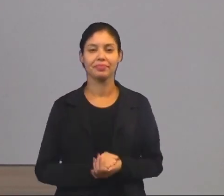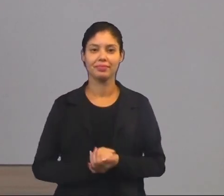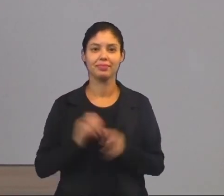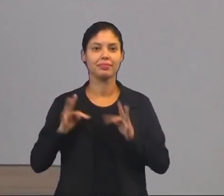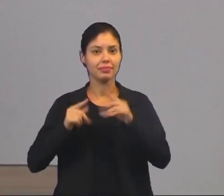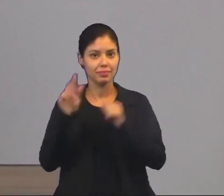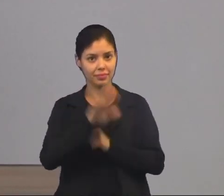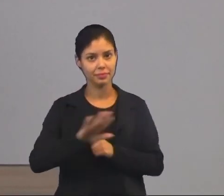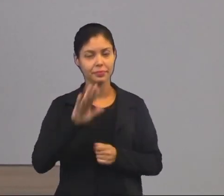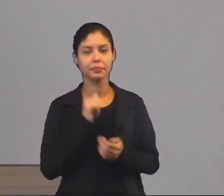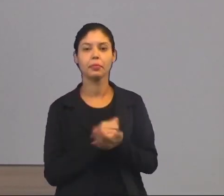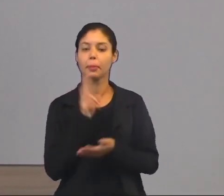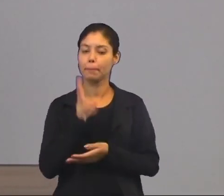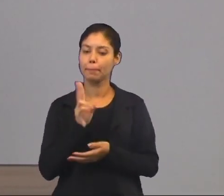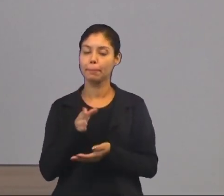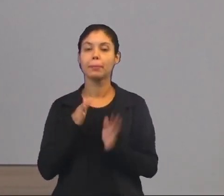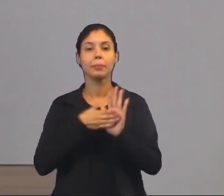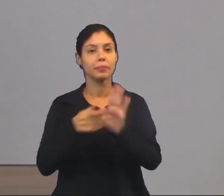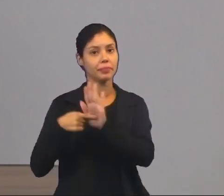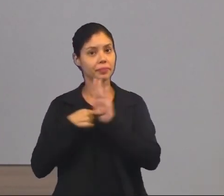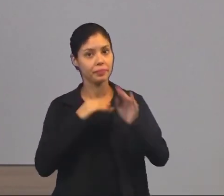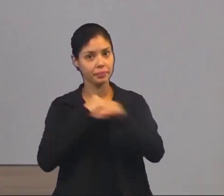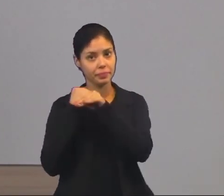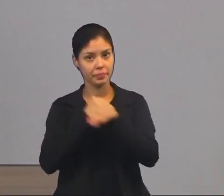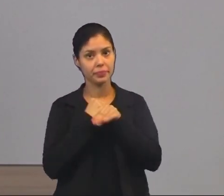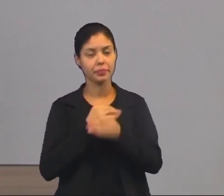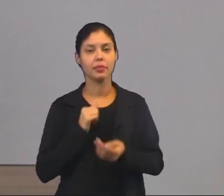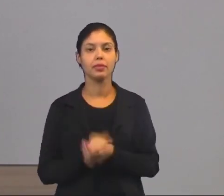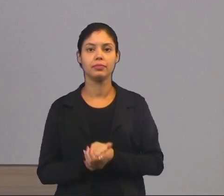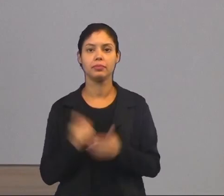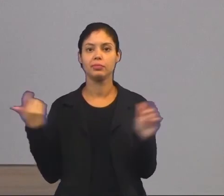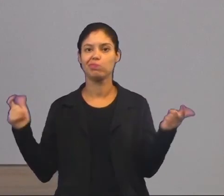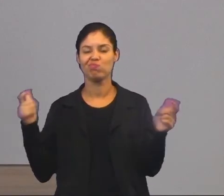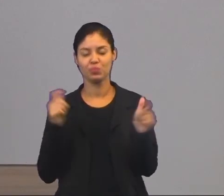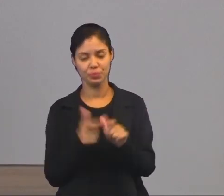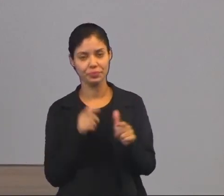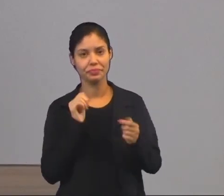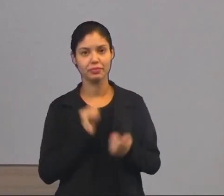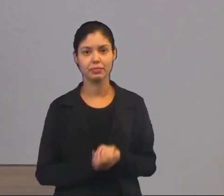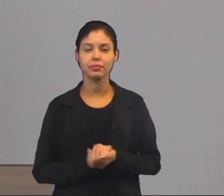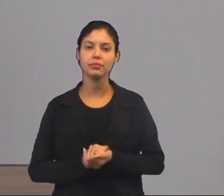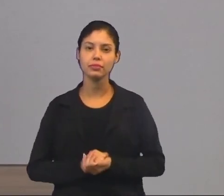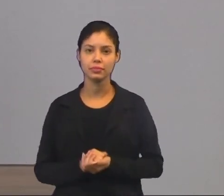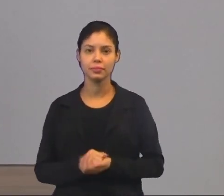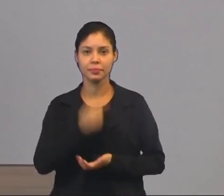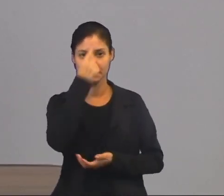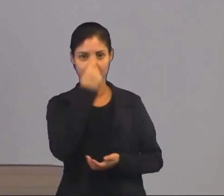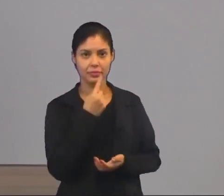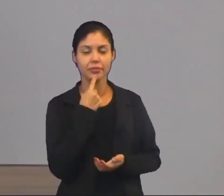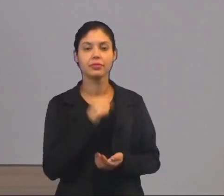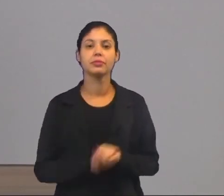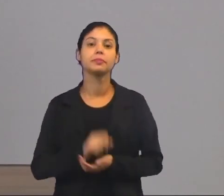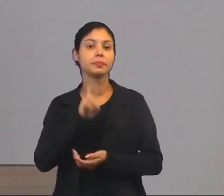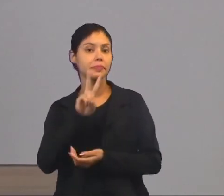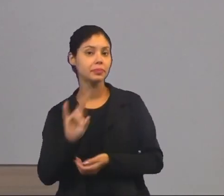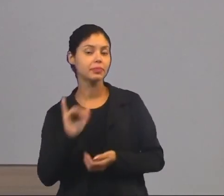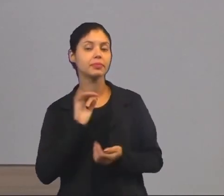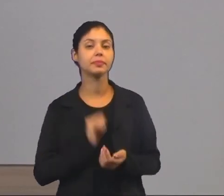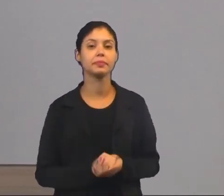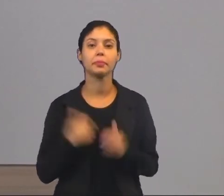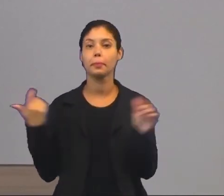e todos os lados na mesma proporção. Quando você for reduzir uma figura, você